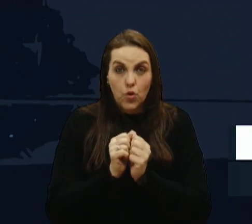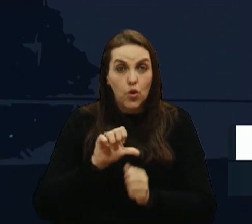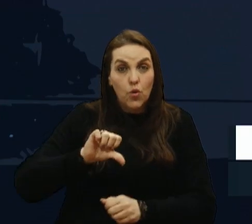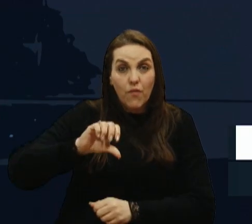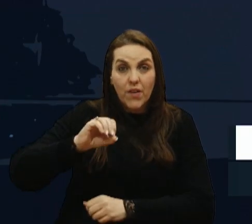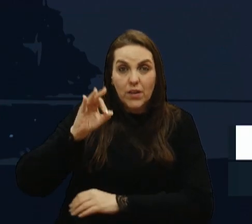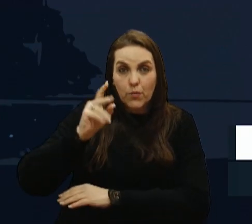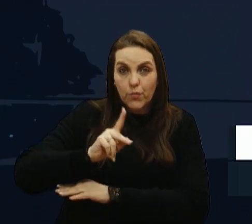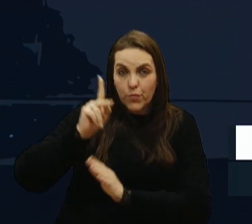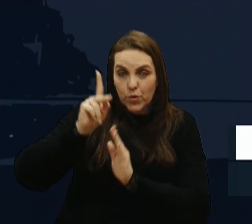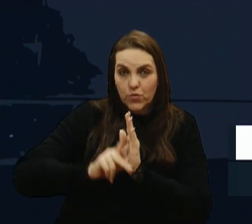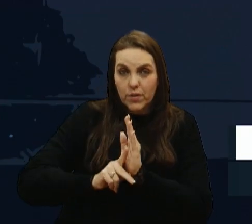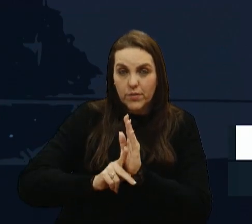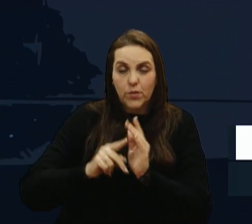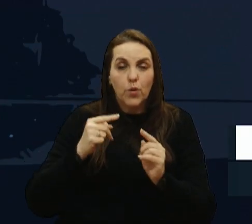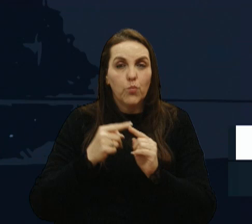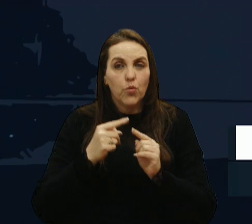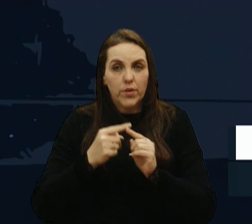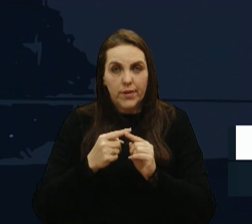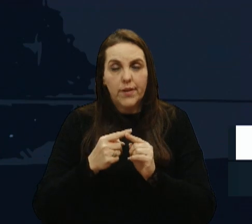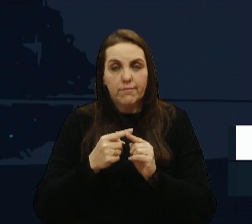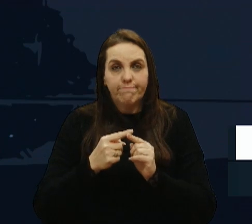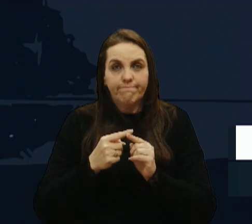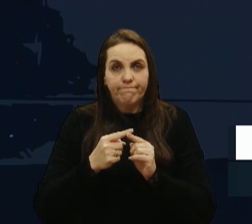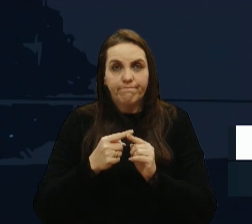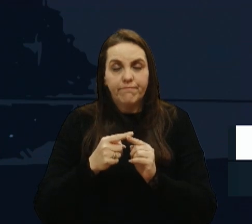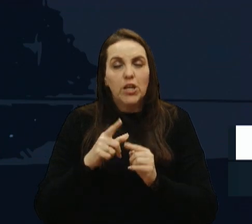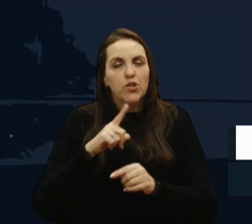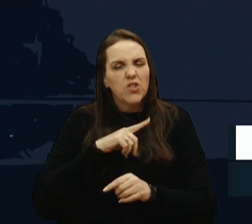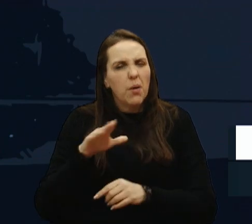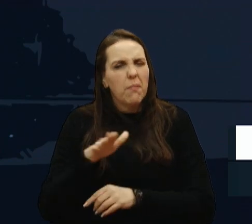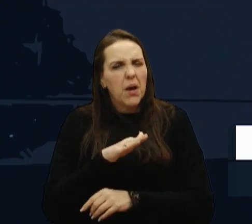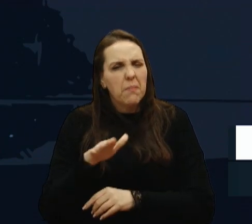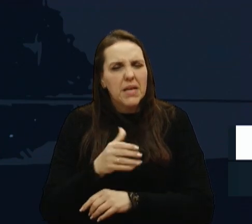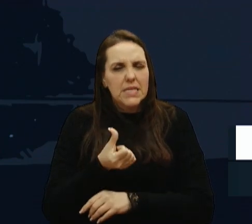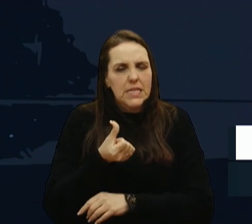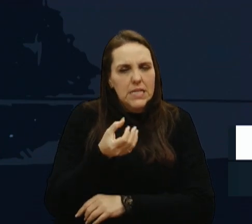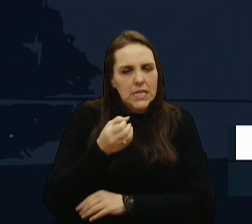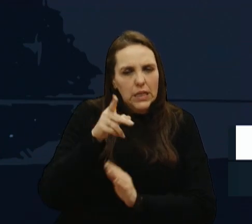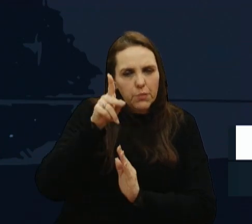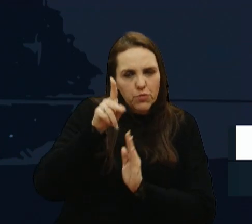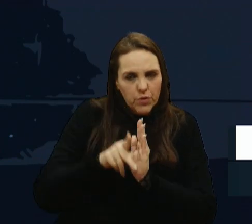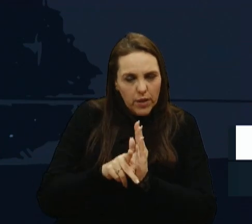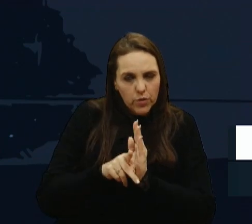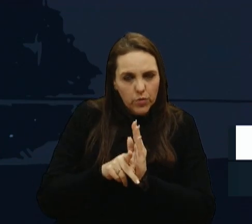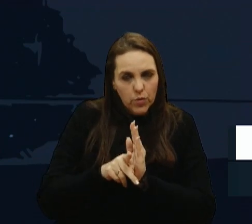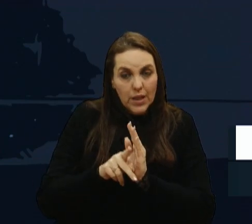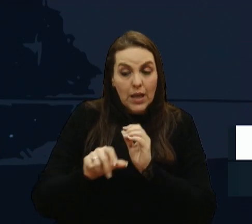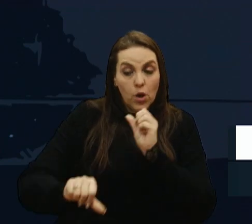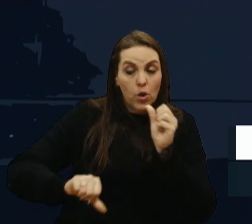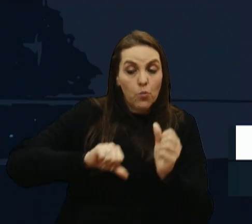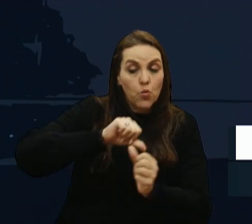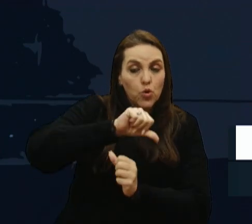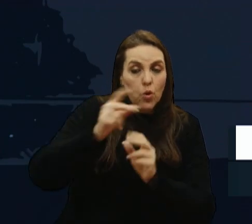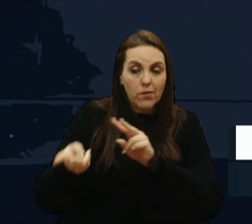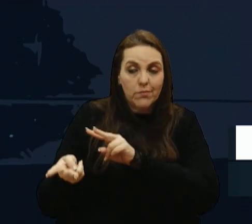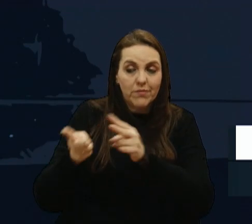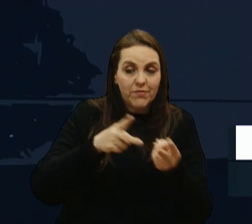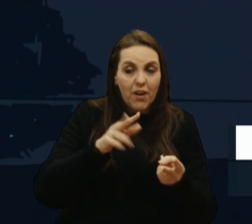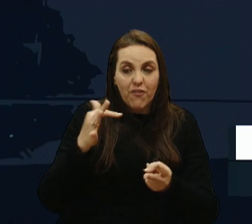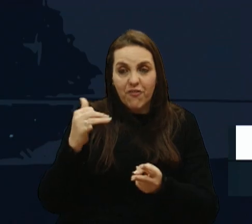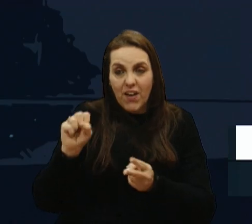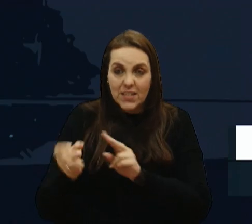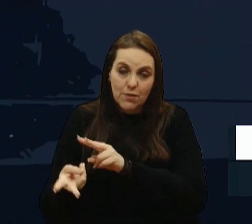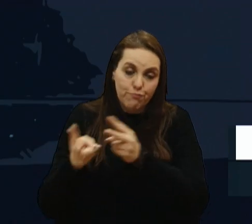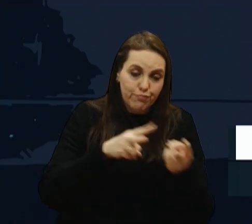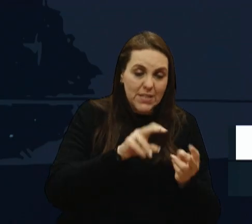projetos. Porque quando nós tínhamos em torno de 60 projetos, quando nós viramos SMASC, os